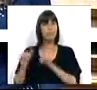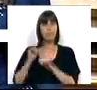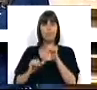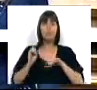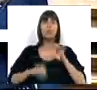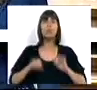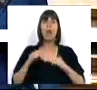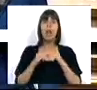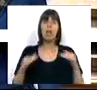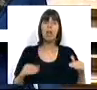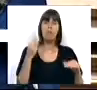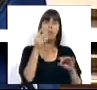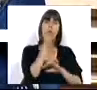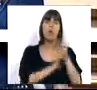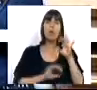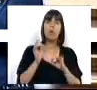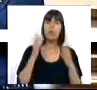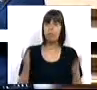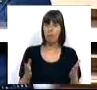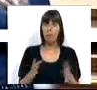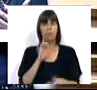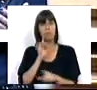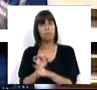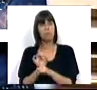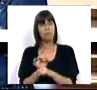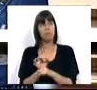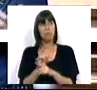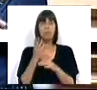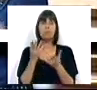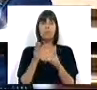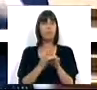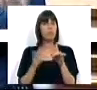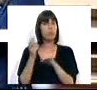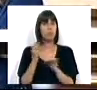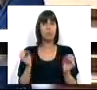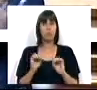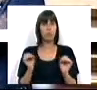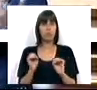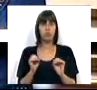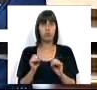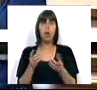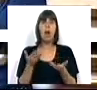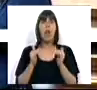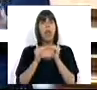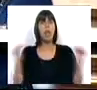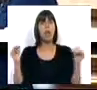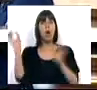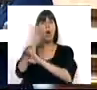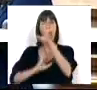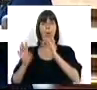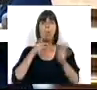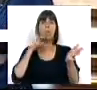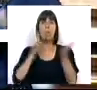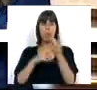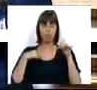que se passou ao nível da União Europeia. Ou seja, mesmo que a subida não tenha sido muito significativa a nível europeu, o certo é que